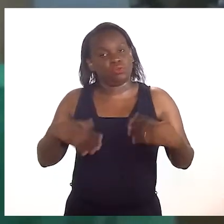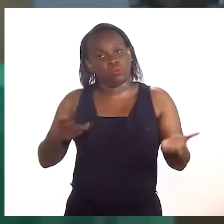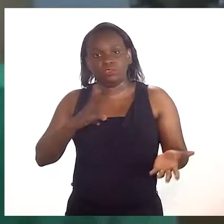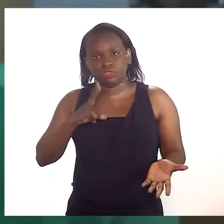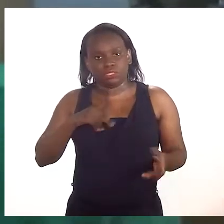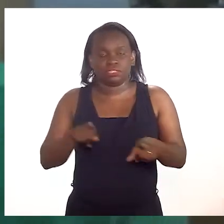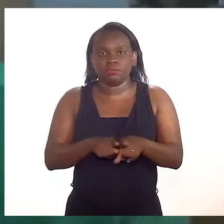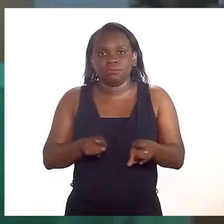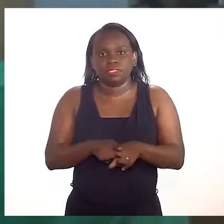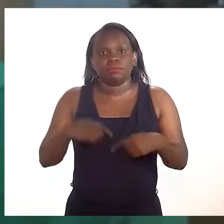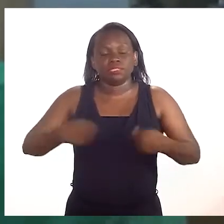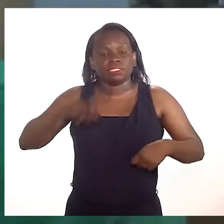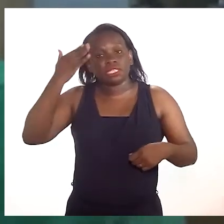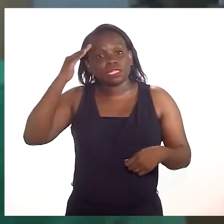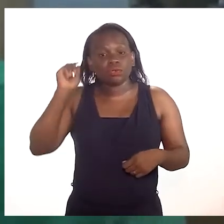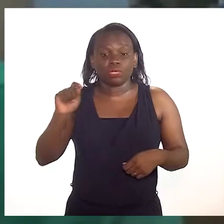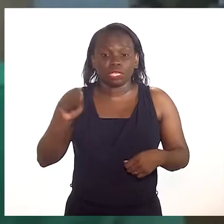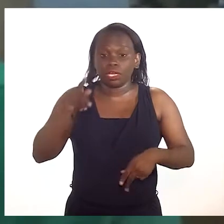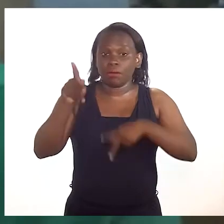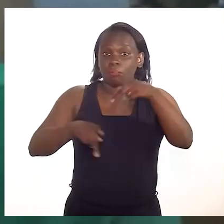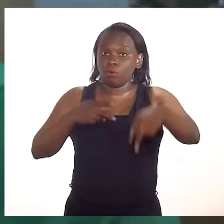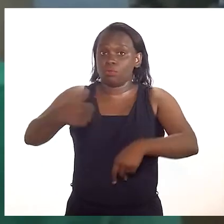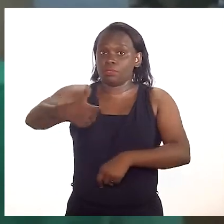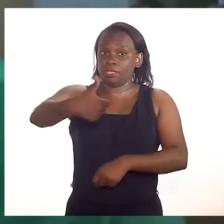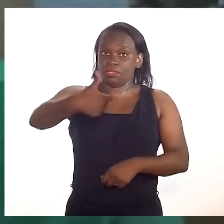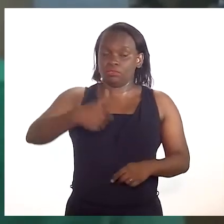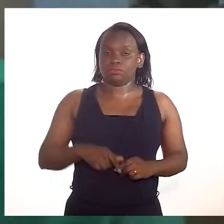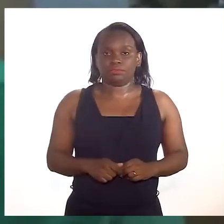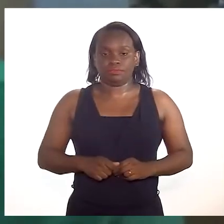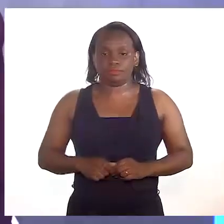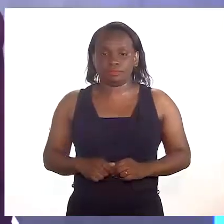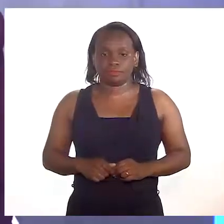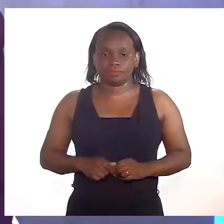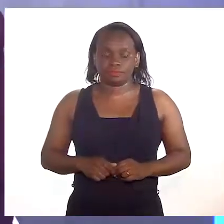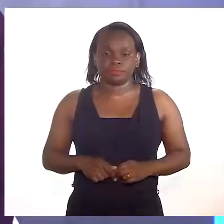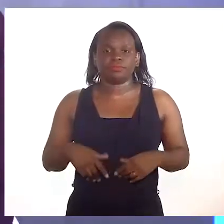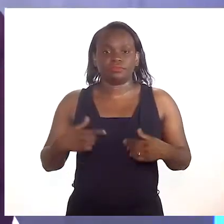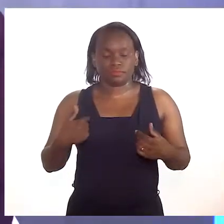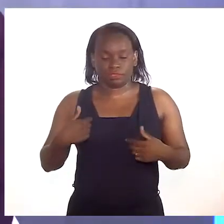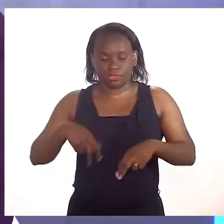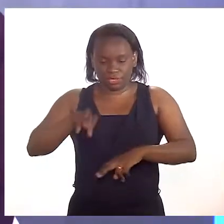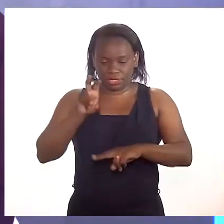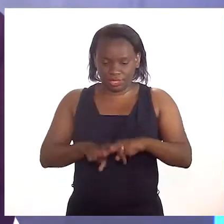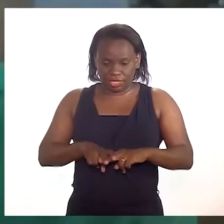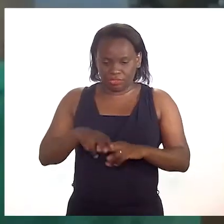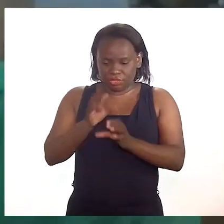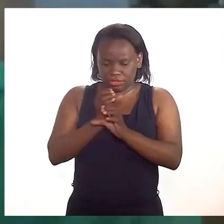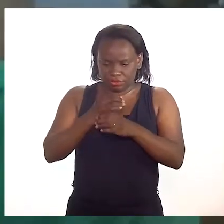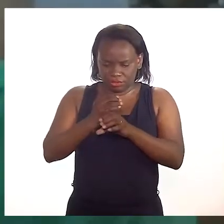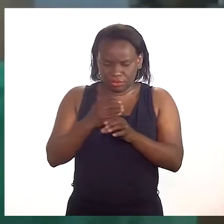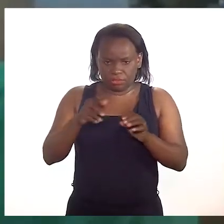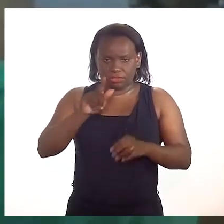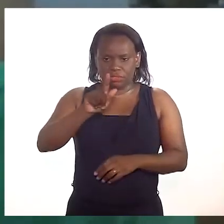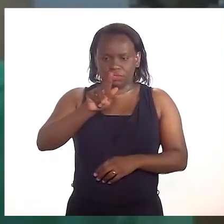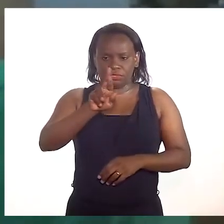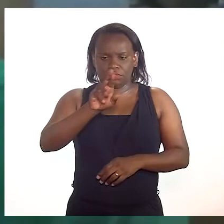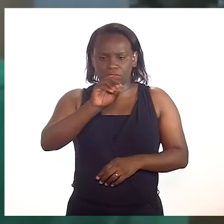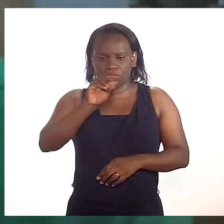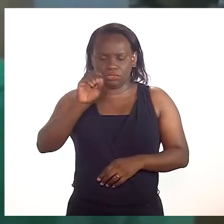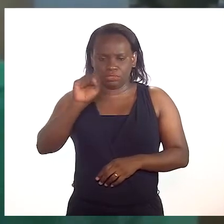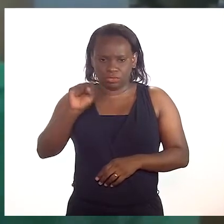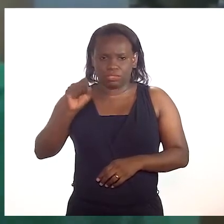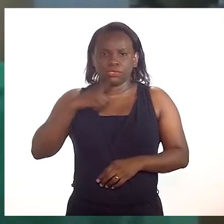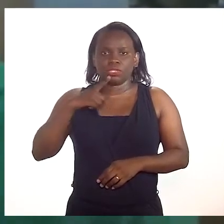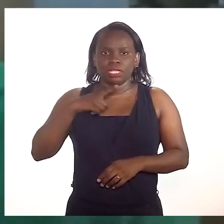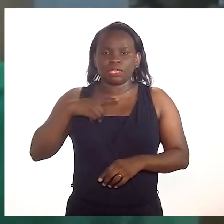entidades privadas têm que entender que o povo é em primeiro lugar. Eu estou aqui sentado no Laboratório Gross,